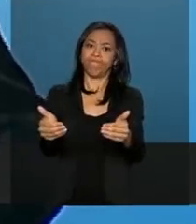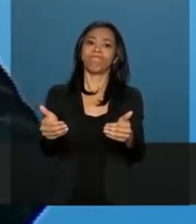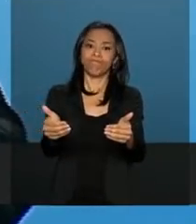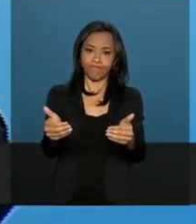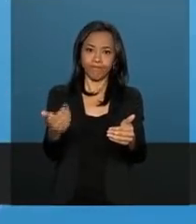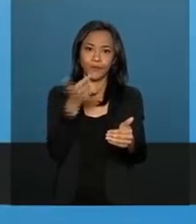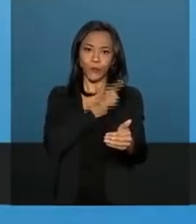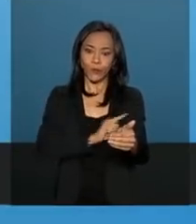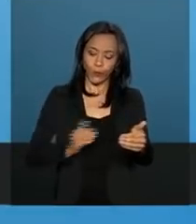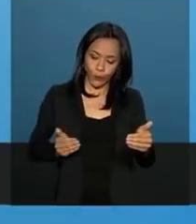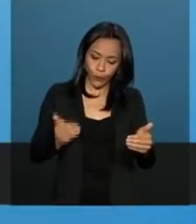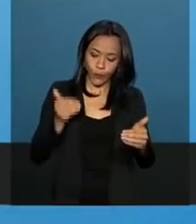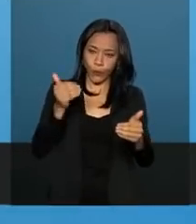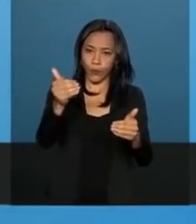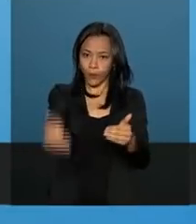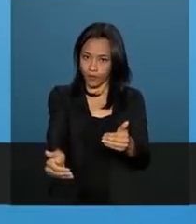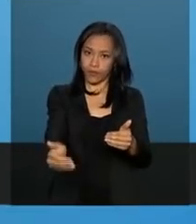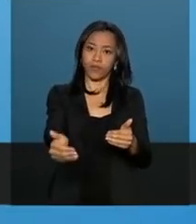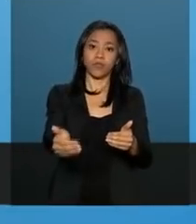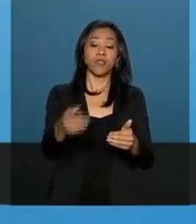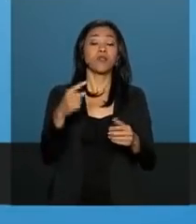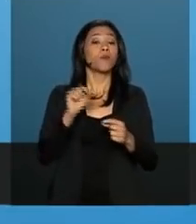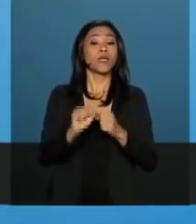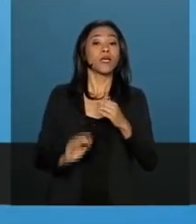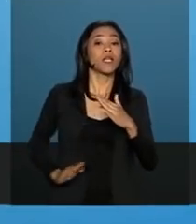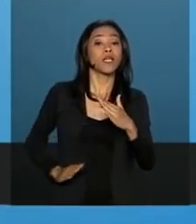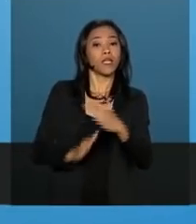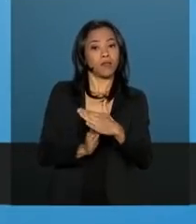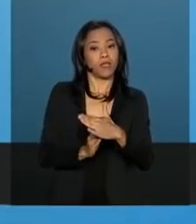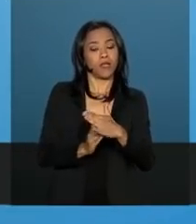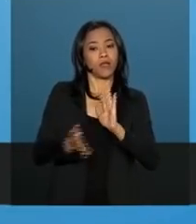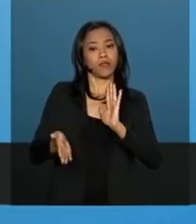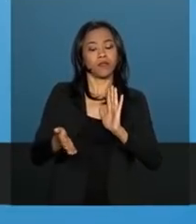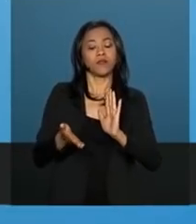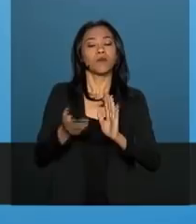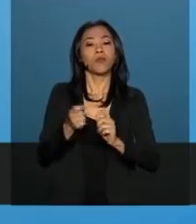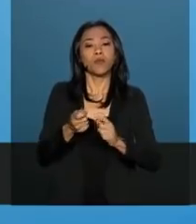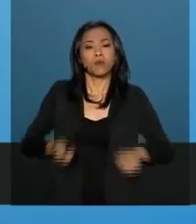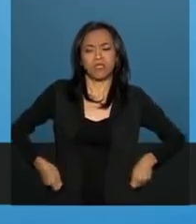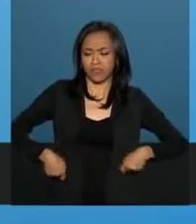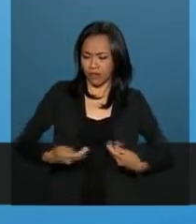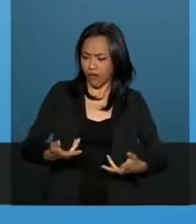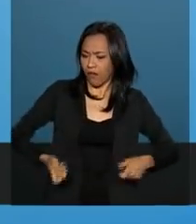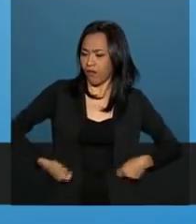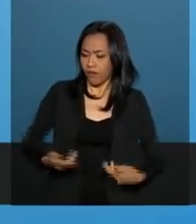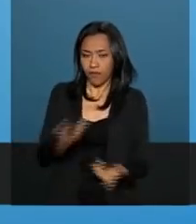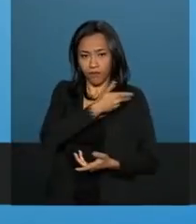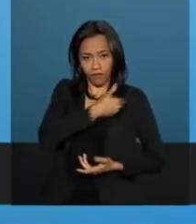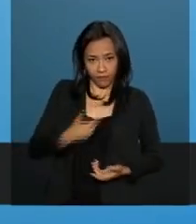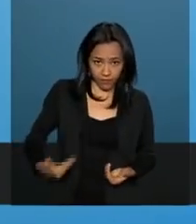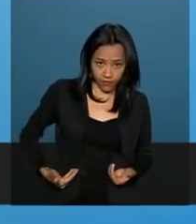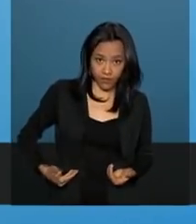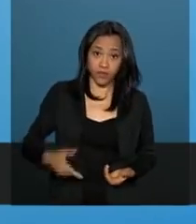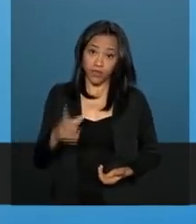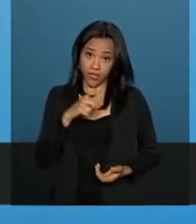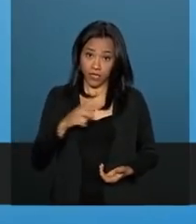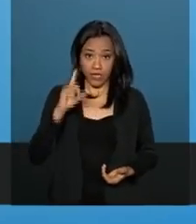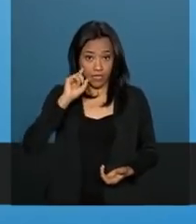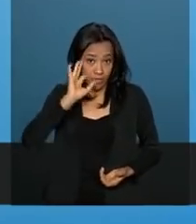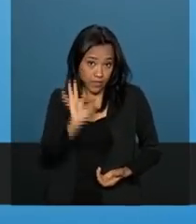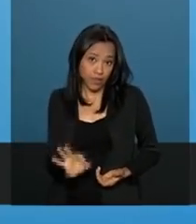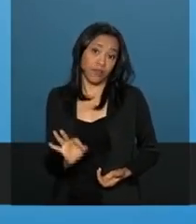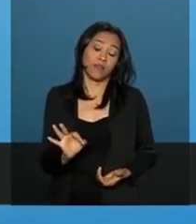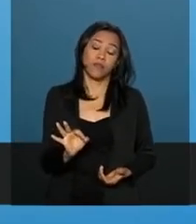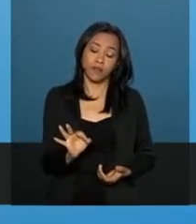colocar um teto para os gastos públicos. Na convicção e na certeza mais